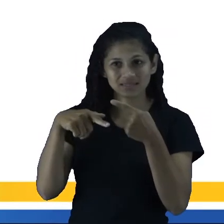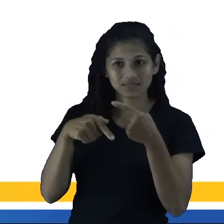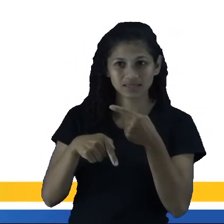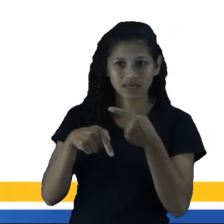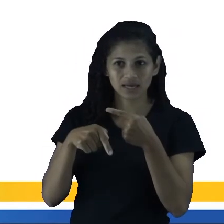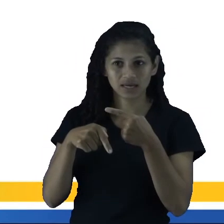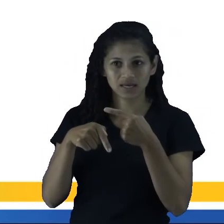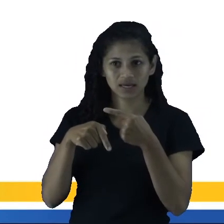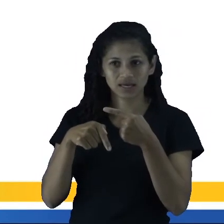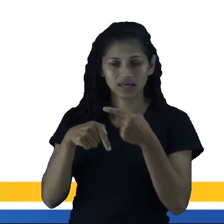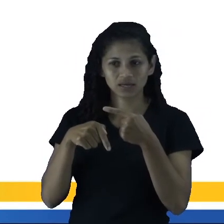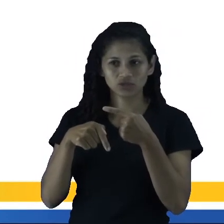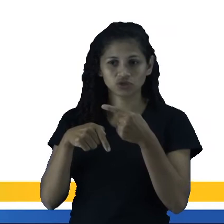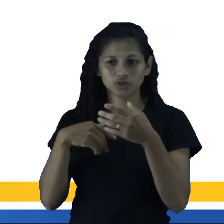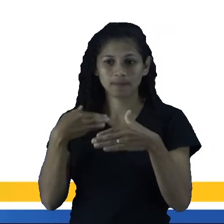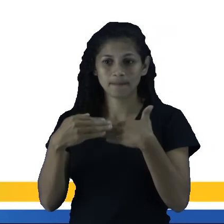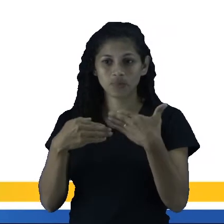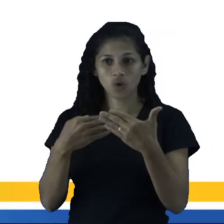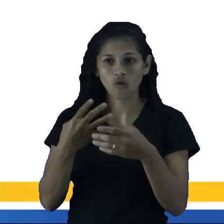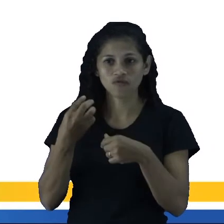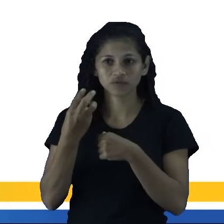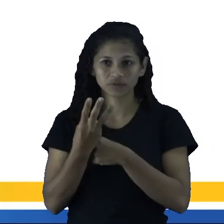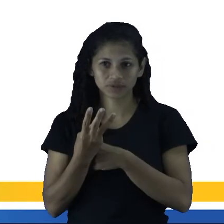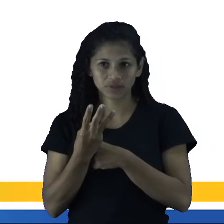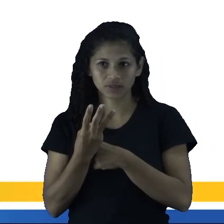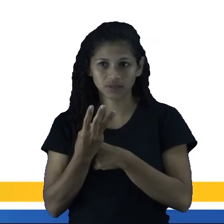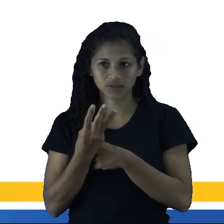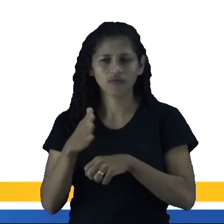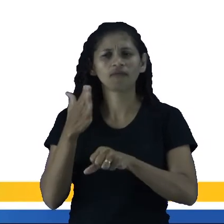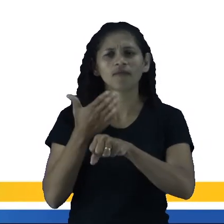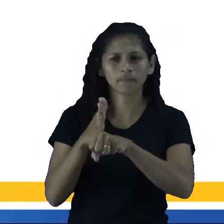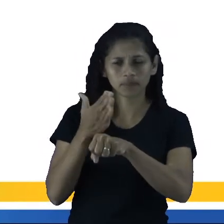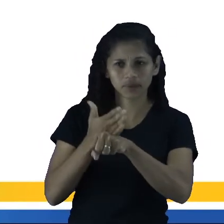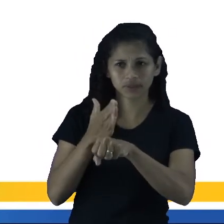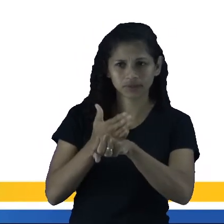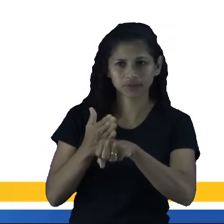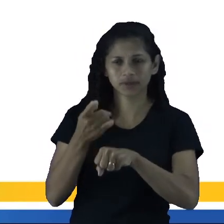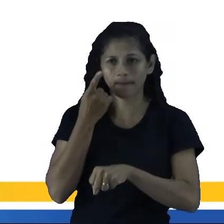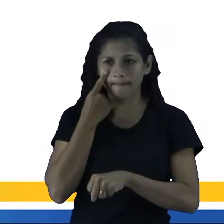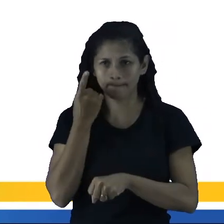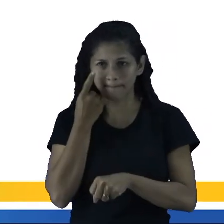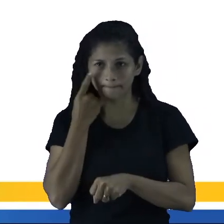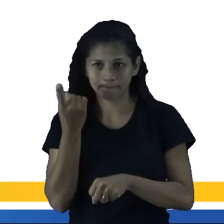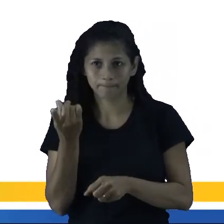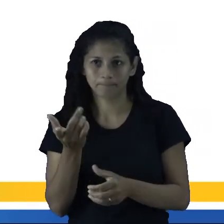E desenvolve o 3 fatorial também. Bora mostrar isso na prática?